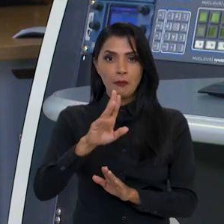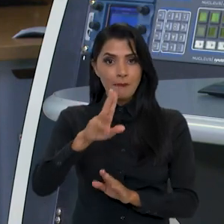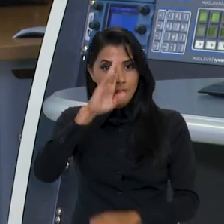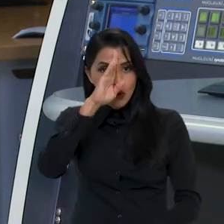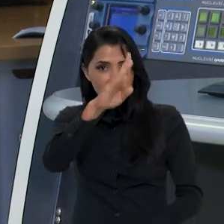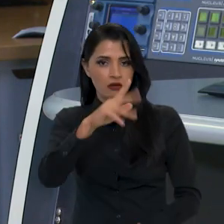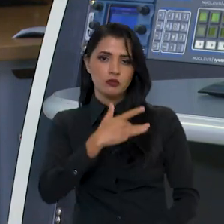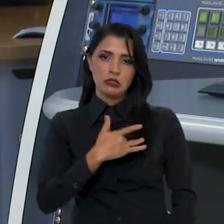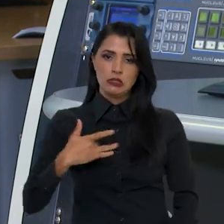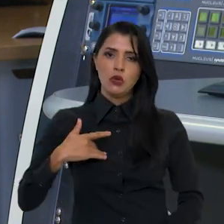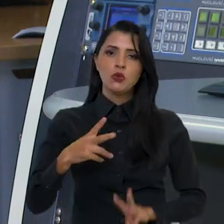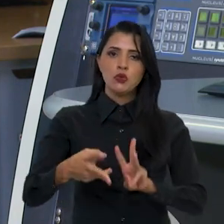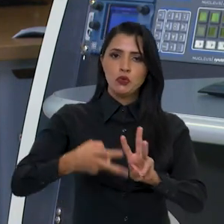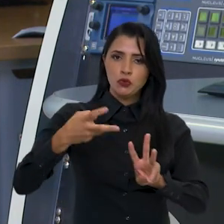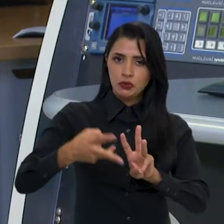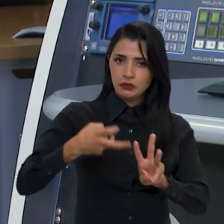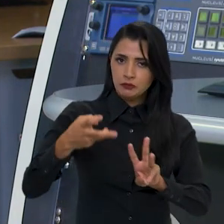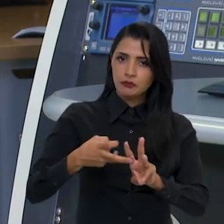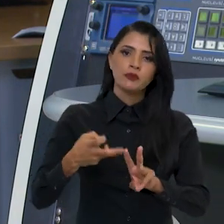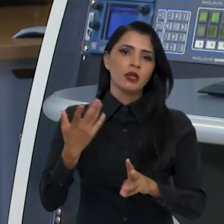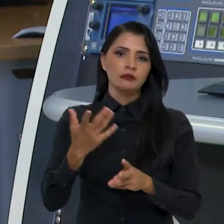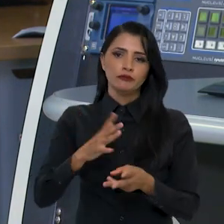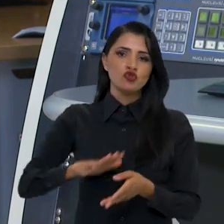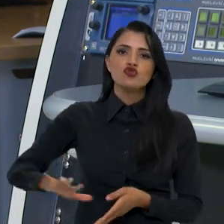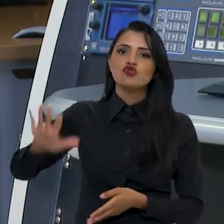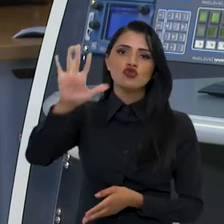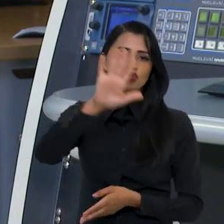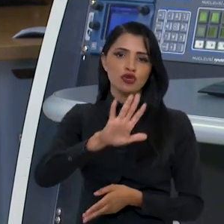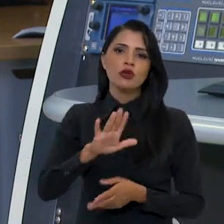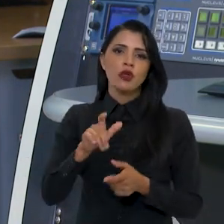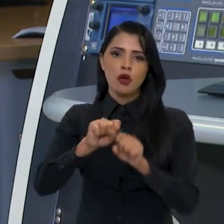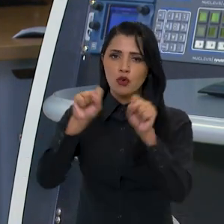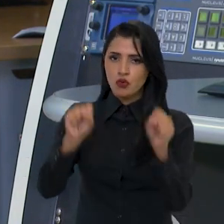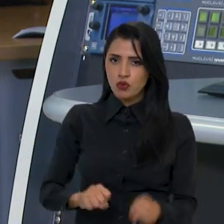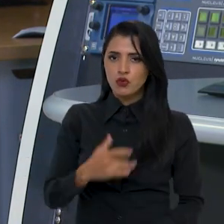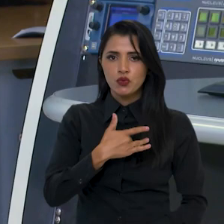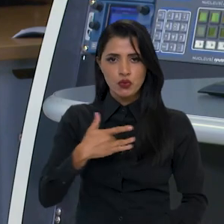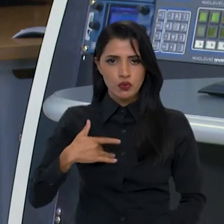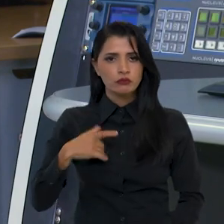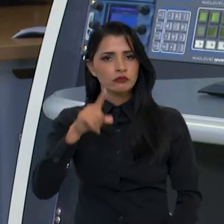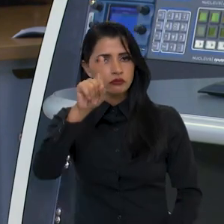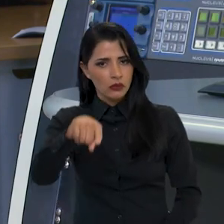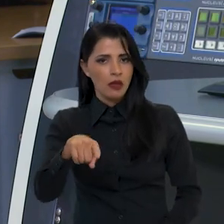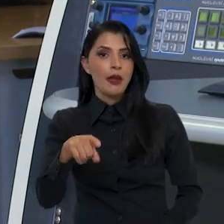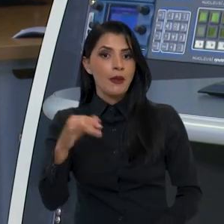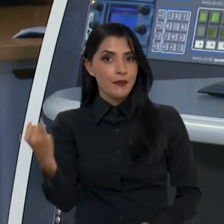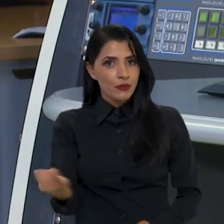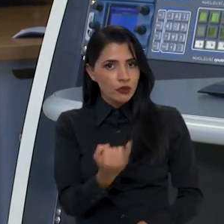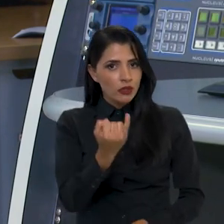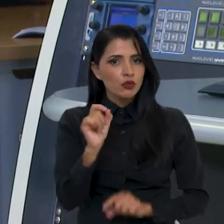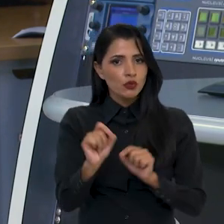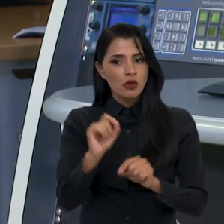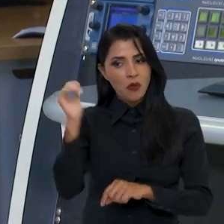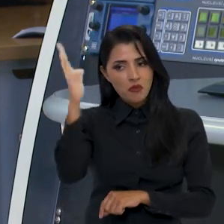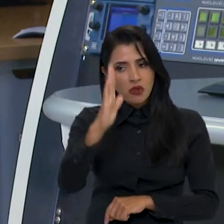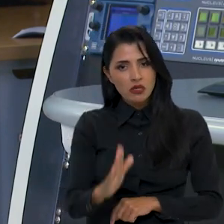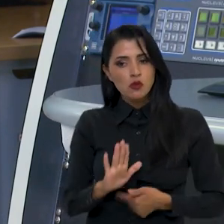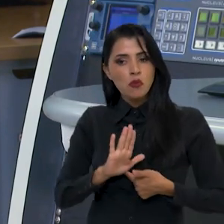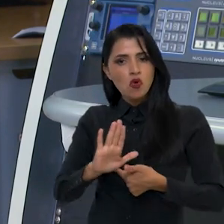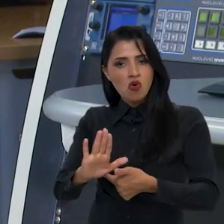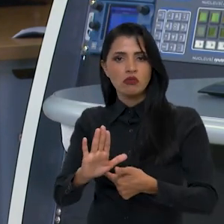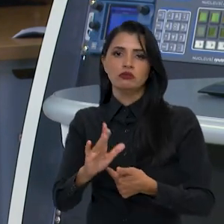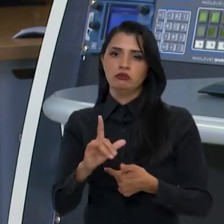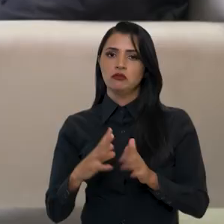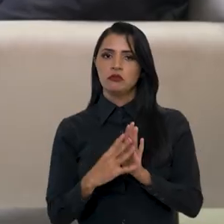para a saúde indígena, né? Nos sistemas de saúde em geral. Então, é interessante que o Brasil possa dar esse exemplo,